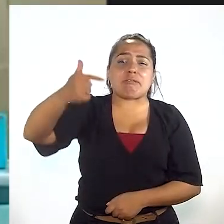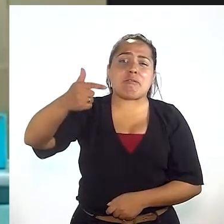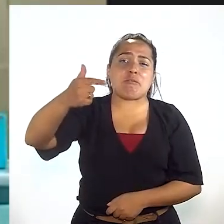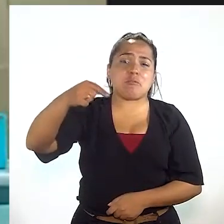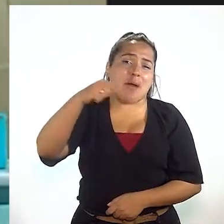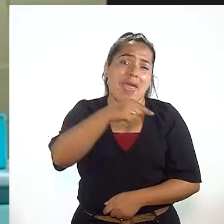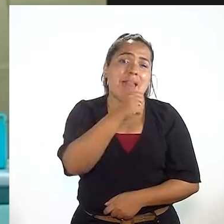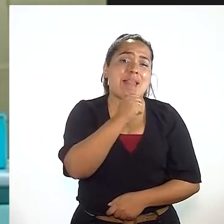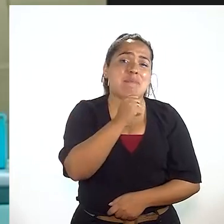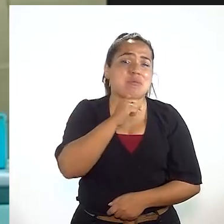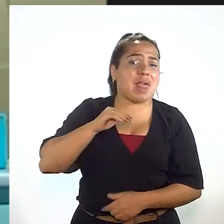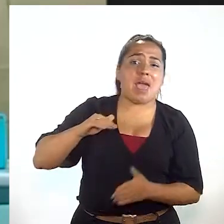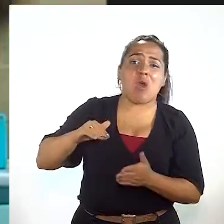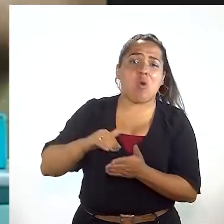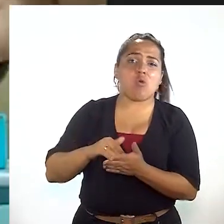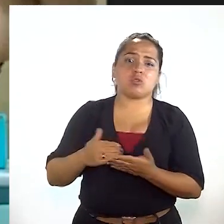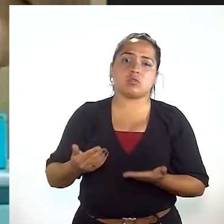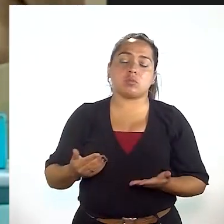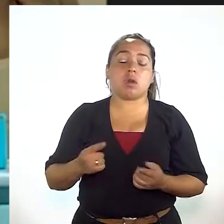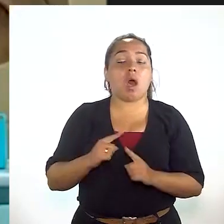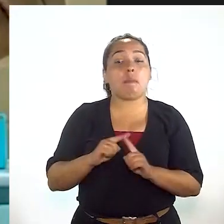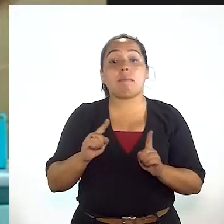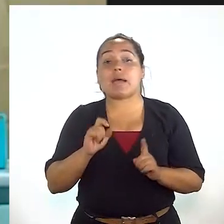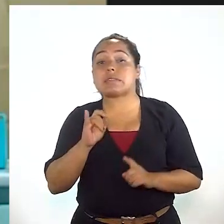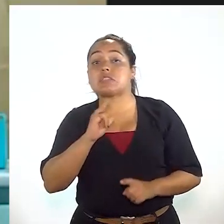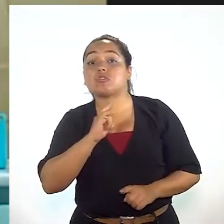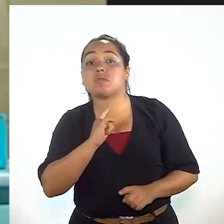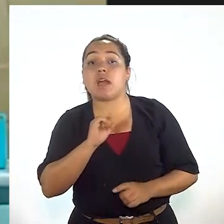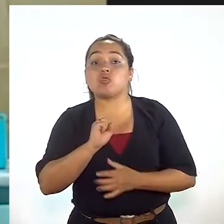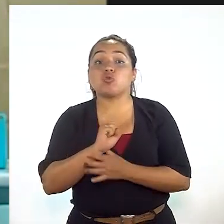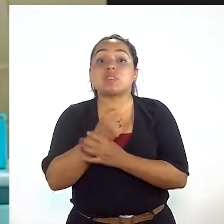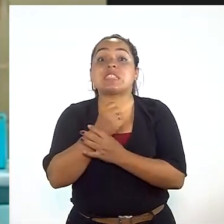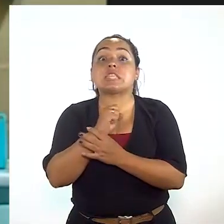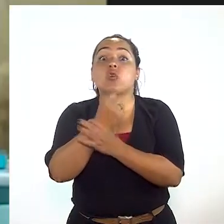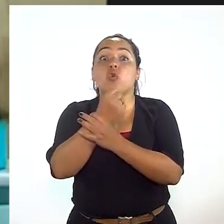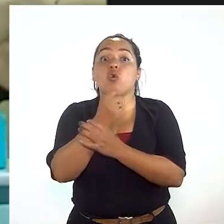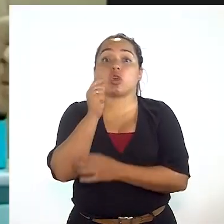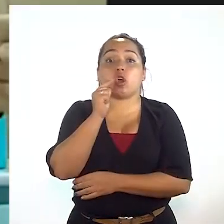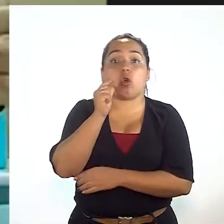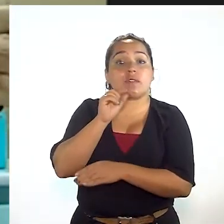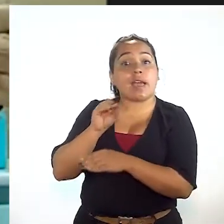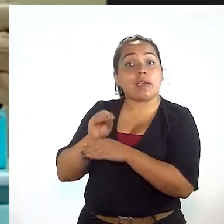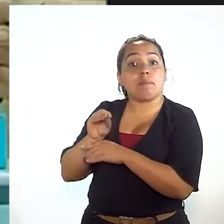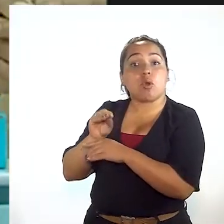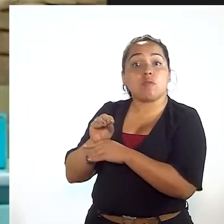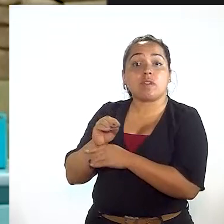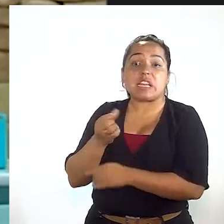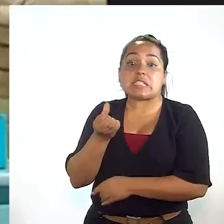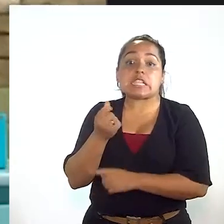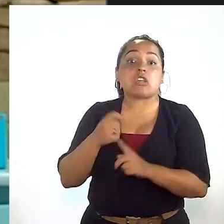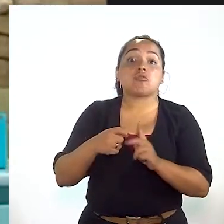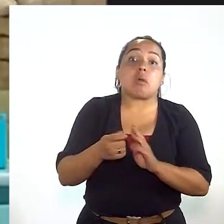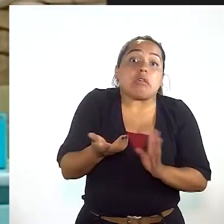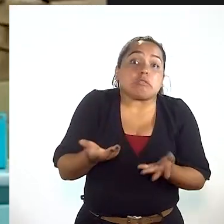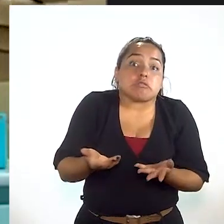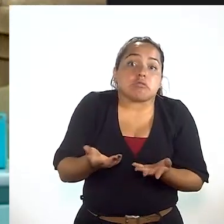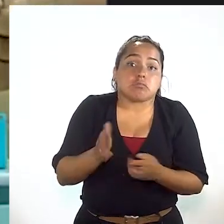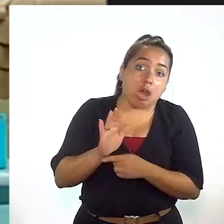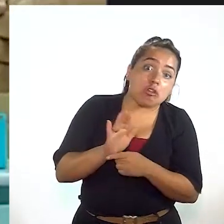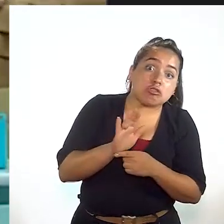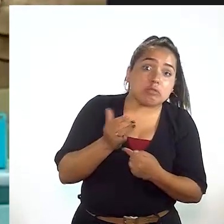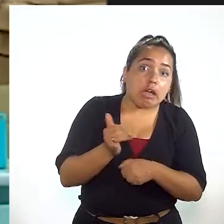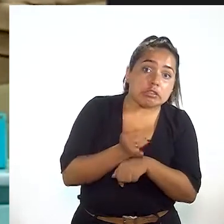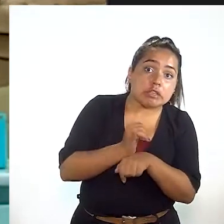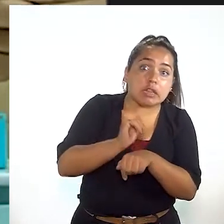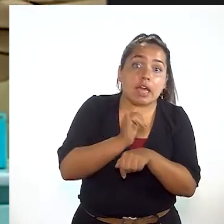auxílio. Mas e se a gente tivesse um seguro que pudesse nos abastecer por 6 meses, como seguro-desemprego? Mas não